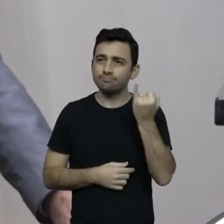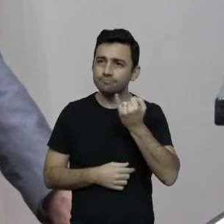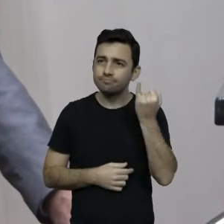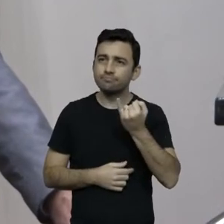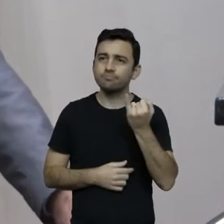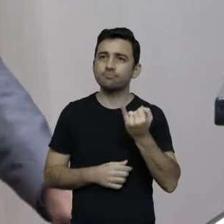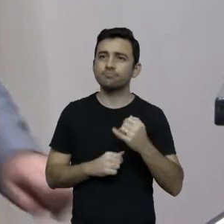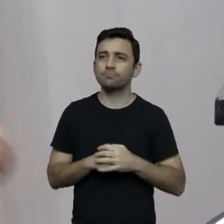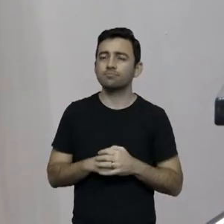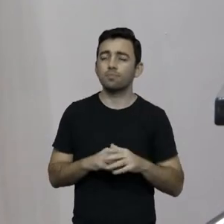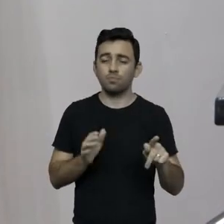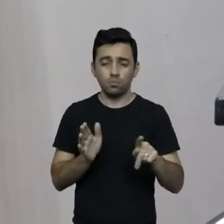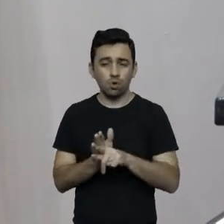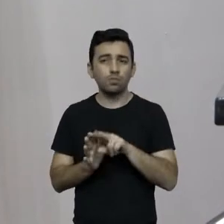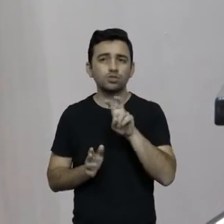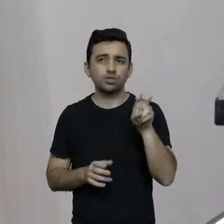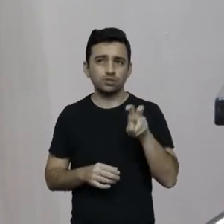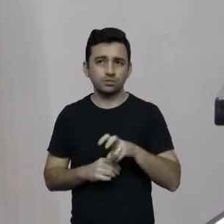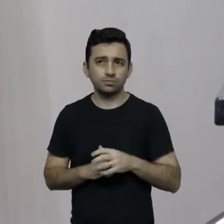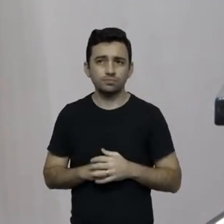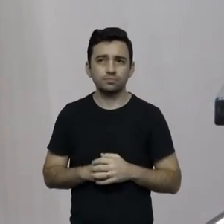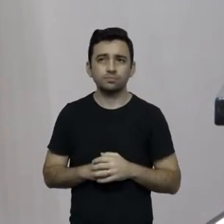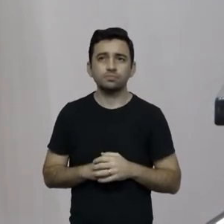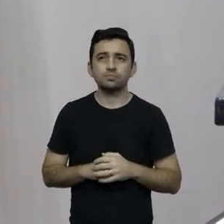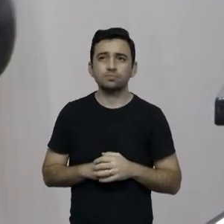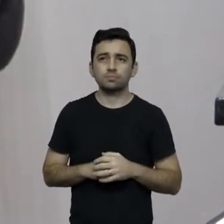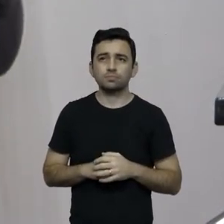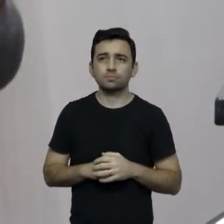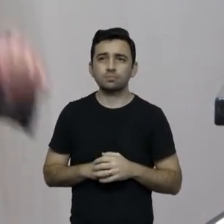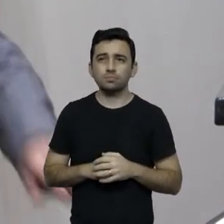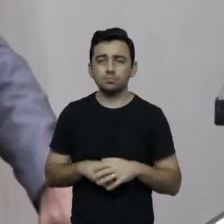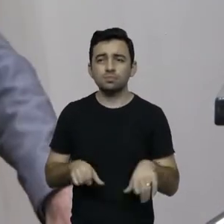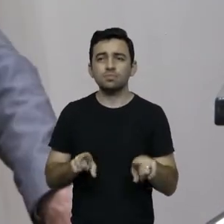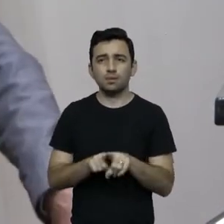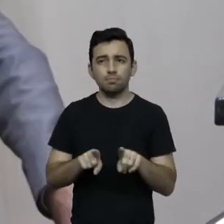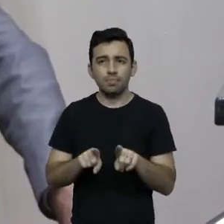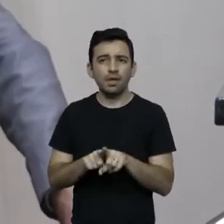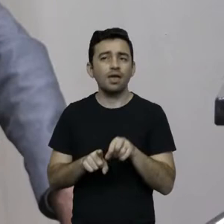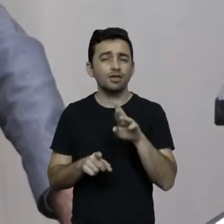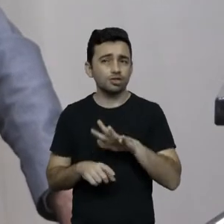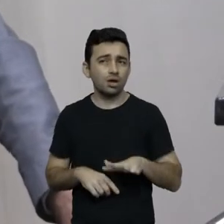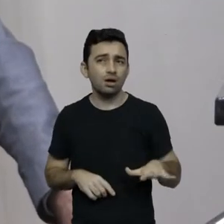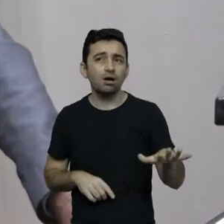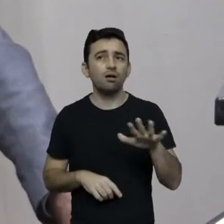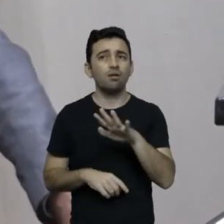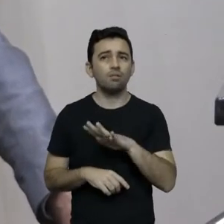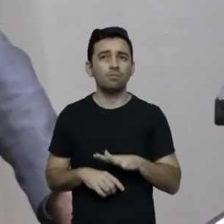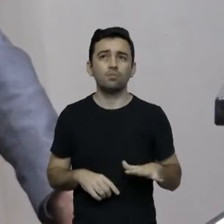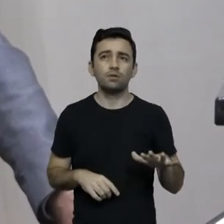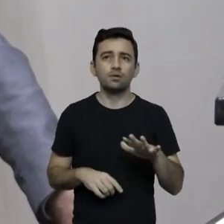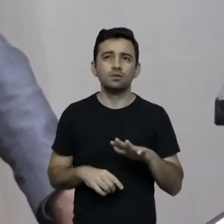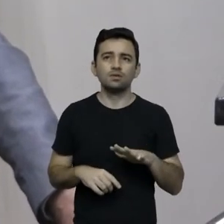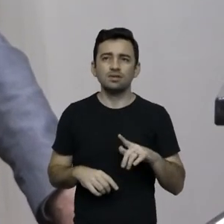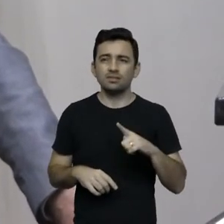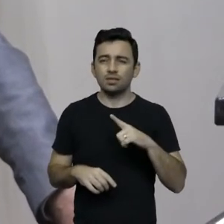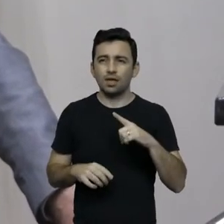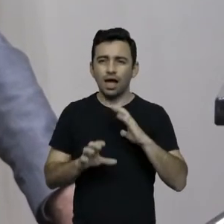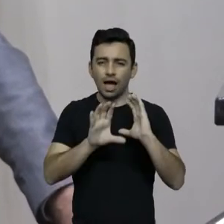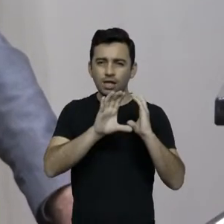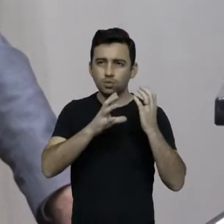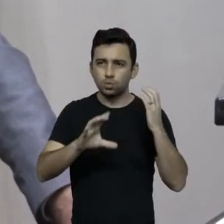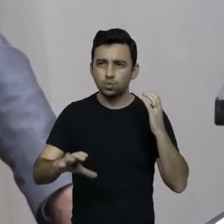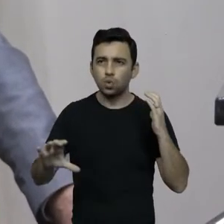a press Xanxerê e para região bom e aquela doutora